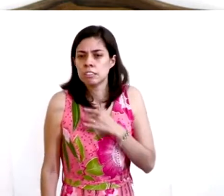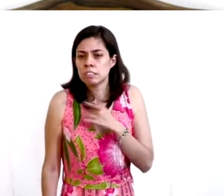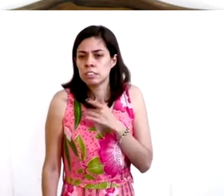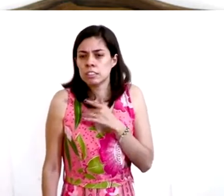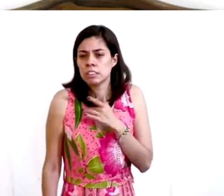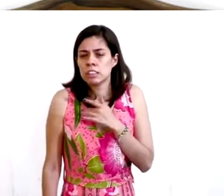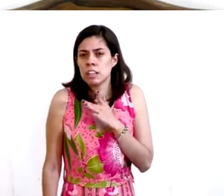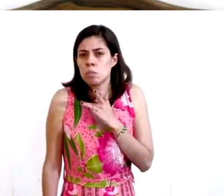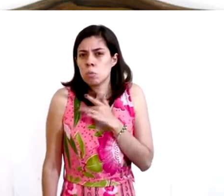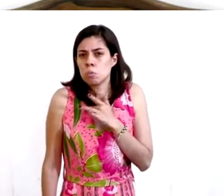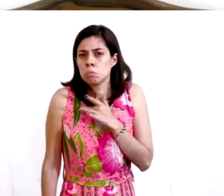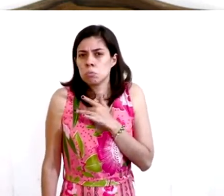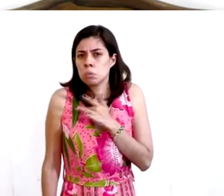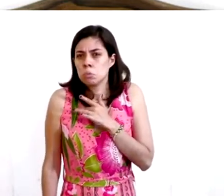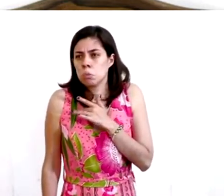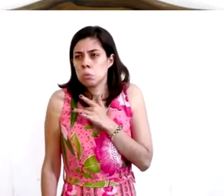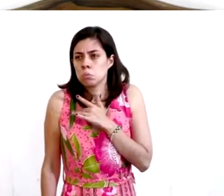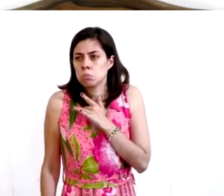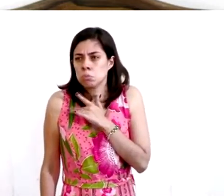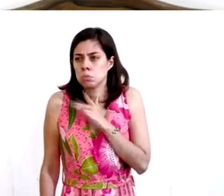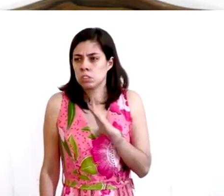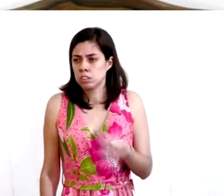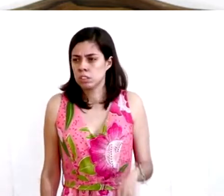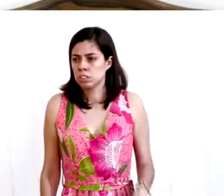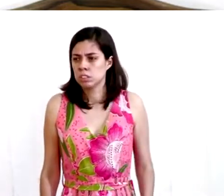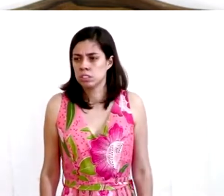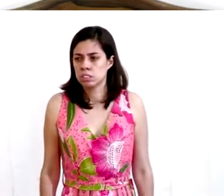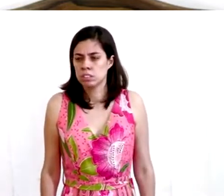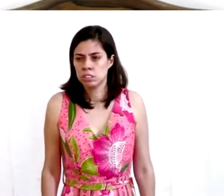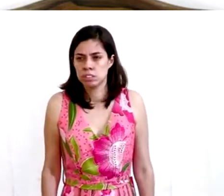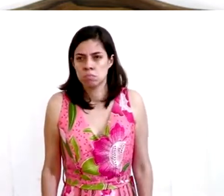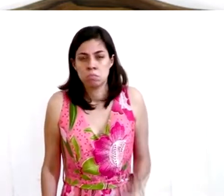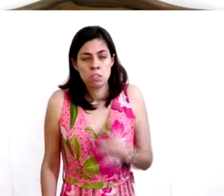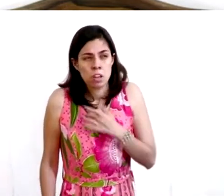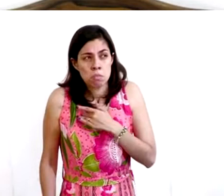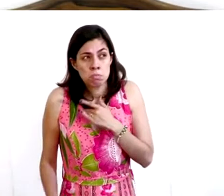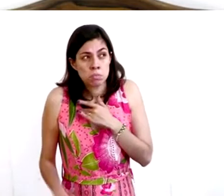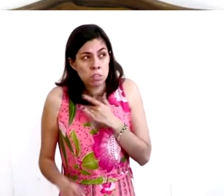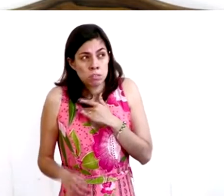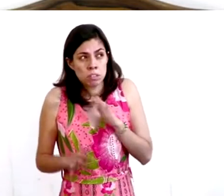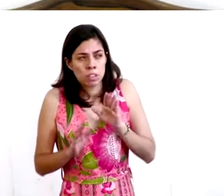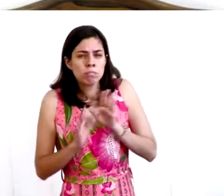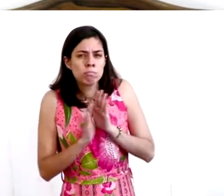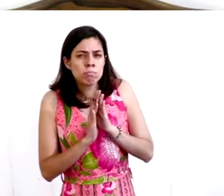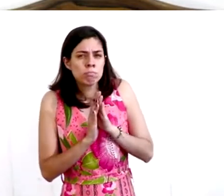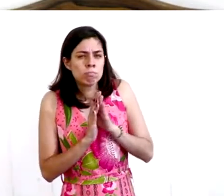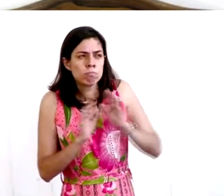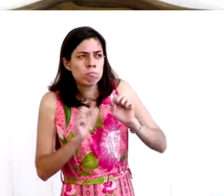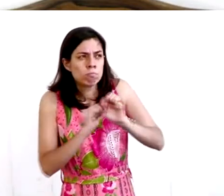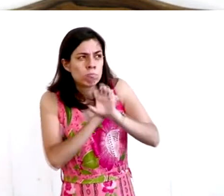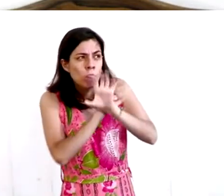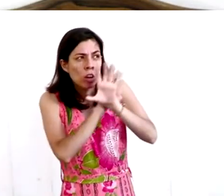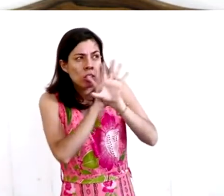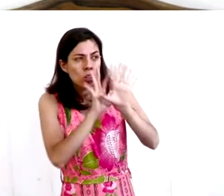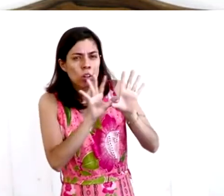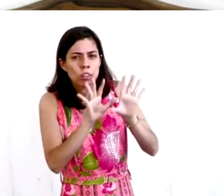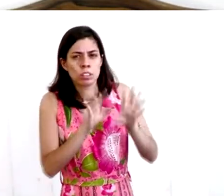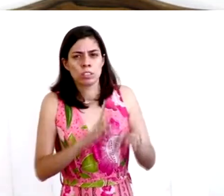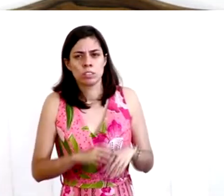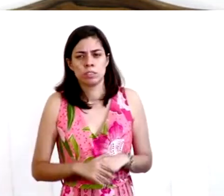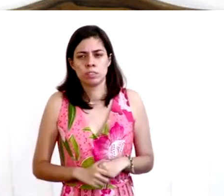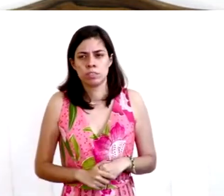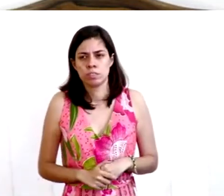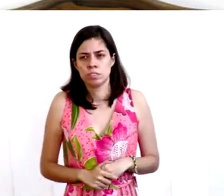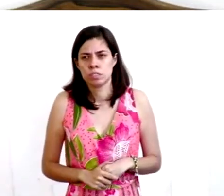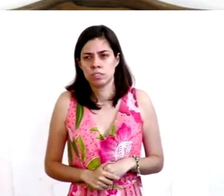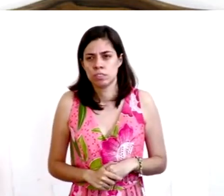com a glória de Deus, meus irmãos, é o temor dos crentes. Os crentes não brincam com Deus, não zombam de